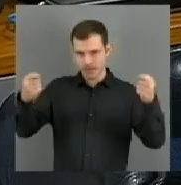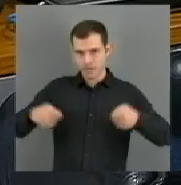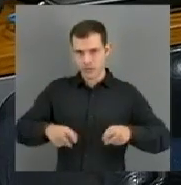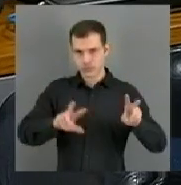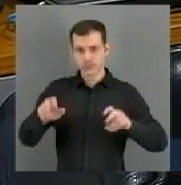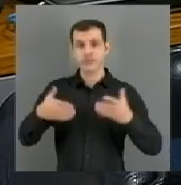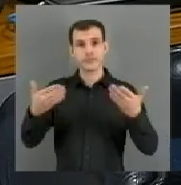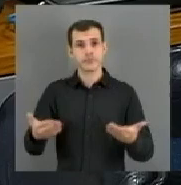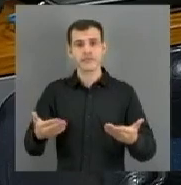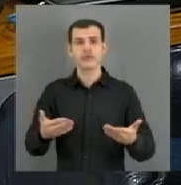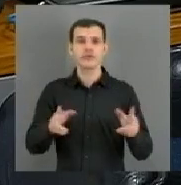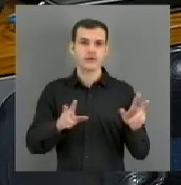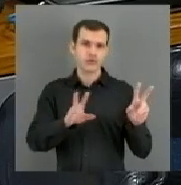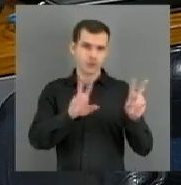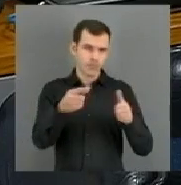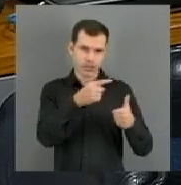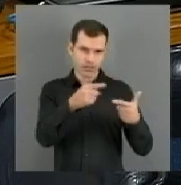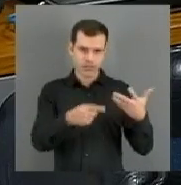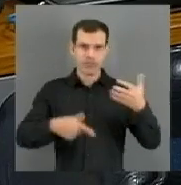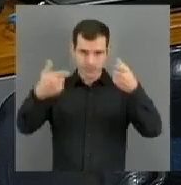fatos, senhor Dr. Wesley,